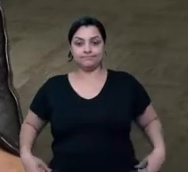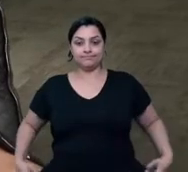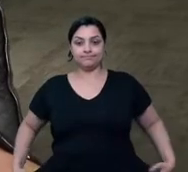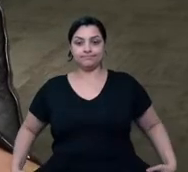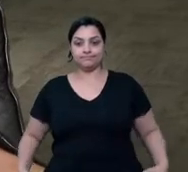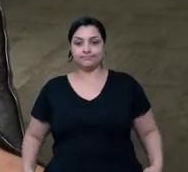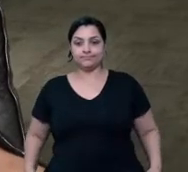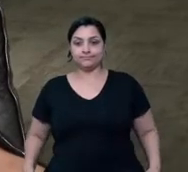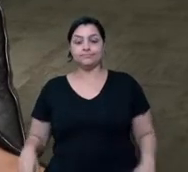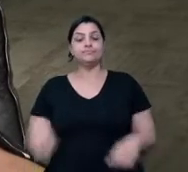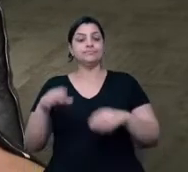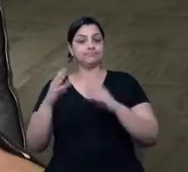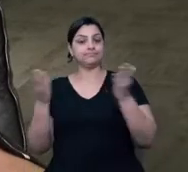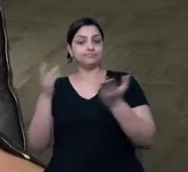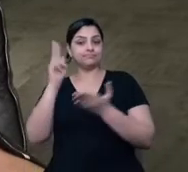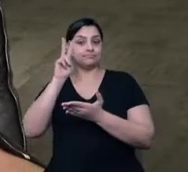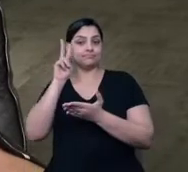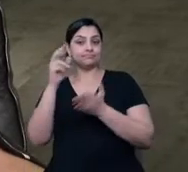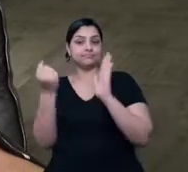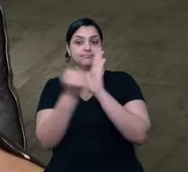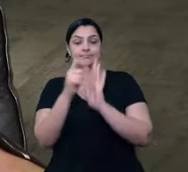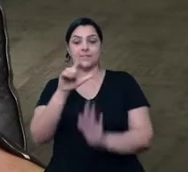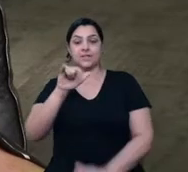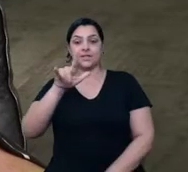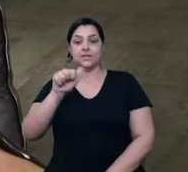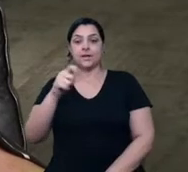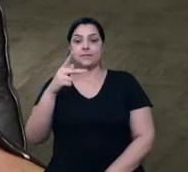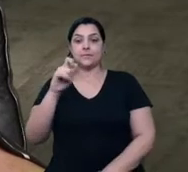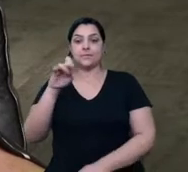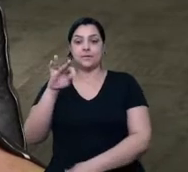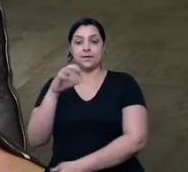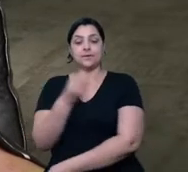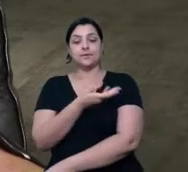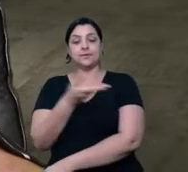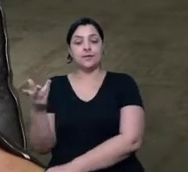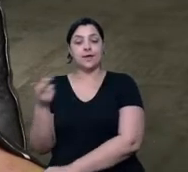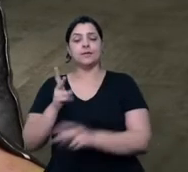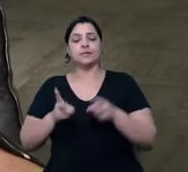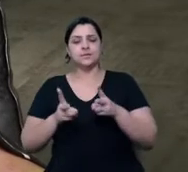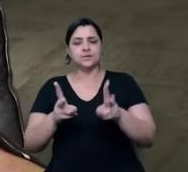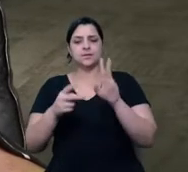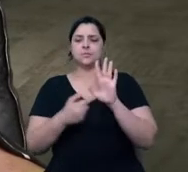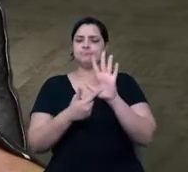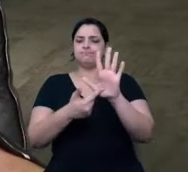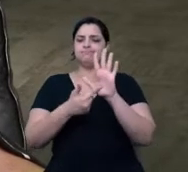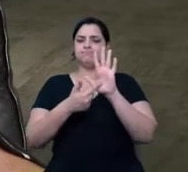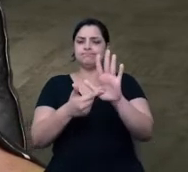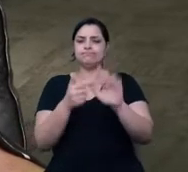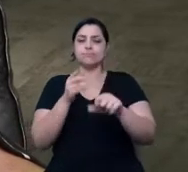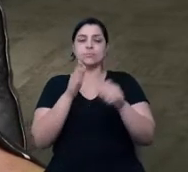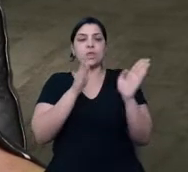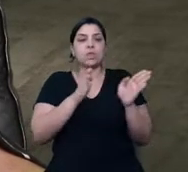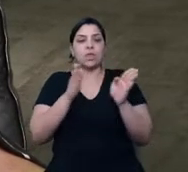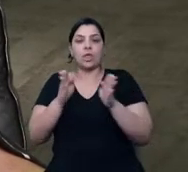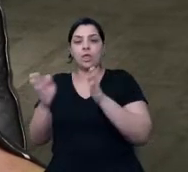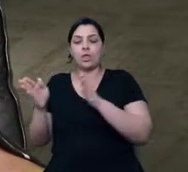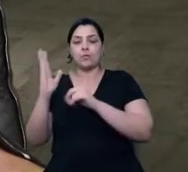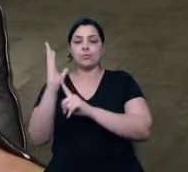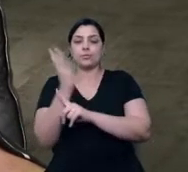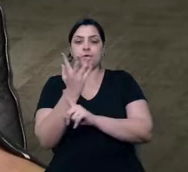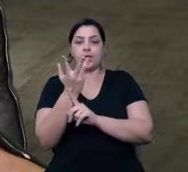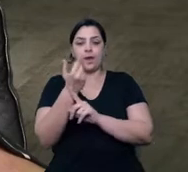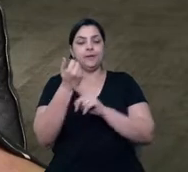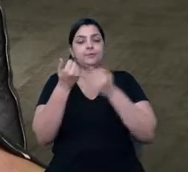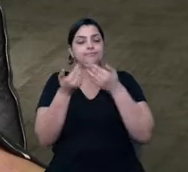Espaço Desembargadora Lila Pimenta Duarte, promove regularmente exposições temporárias de arte e lançamentos de